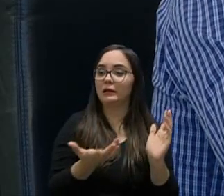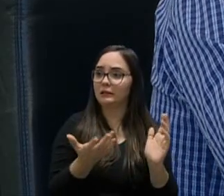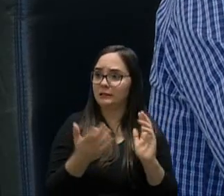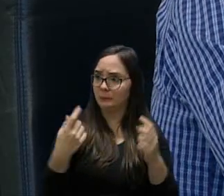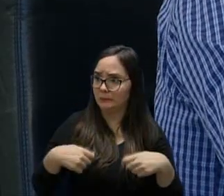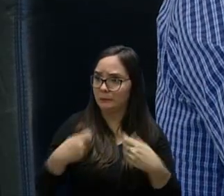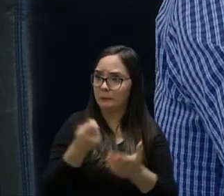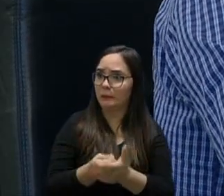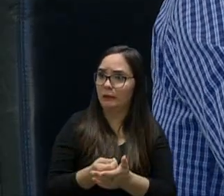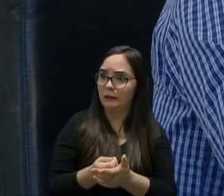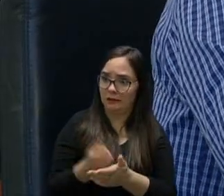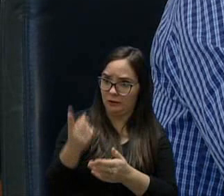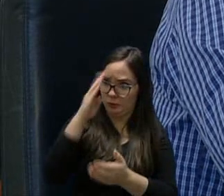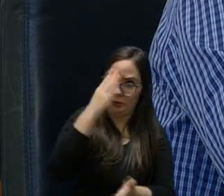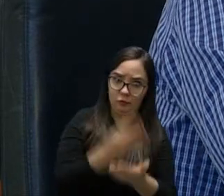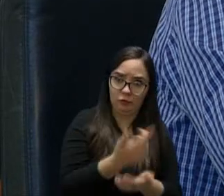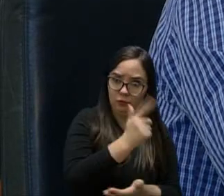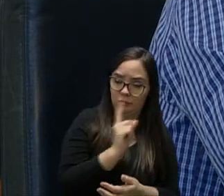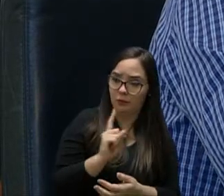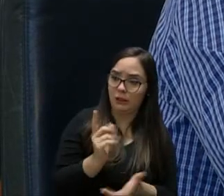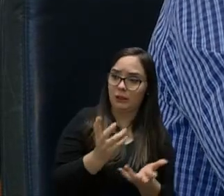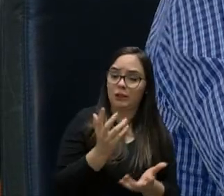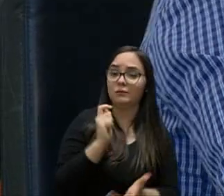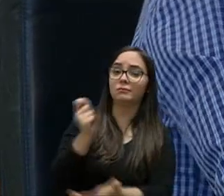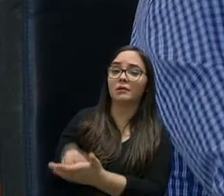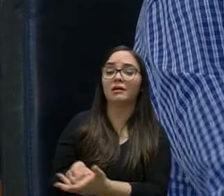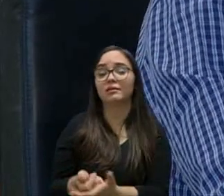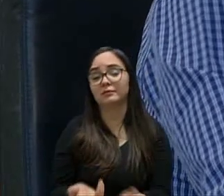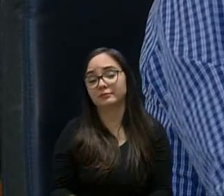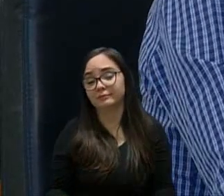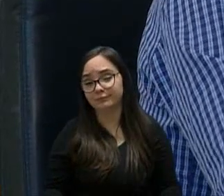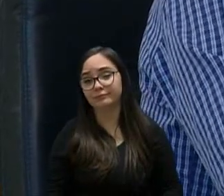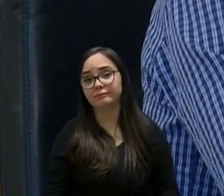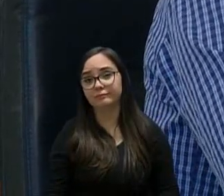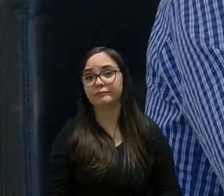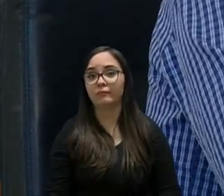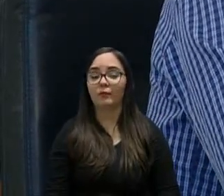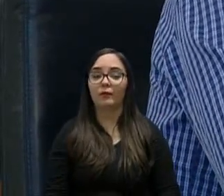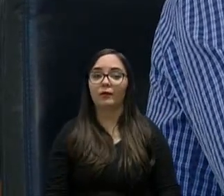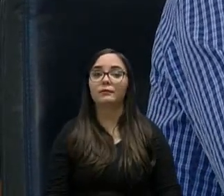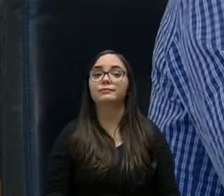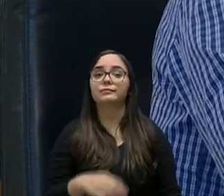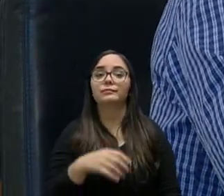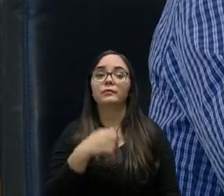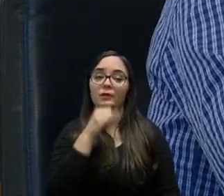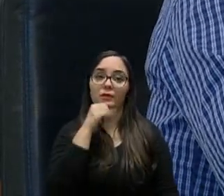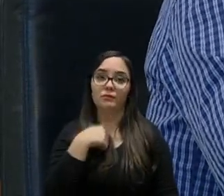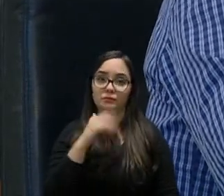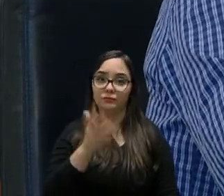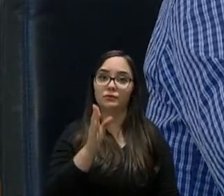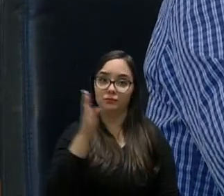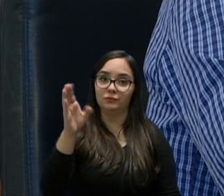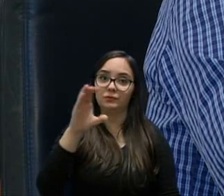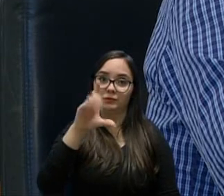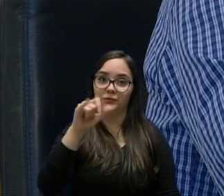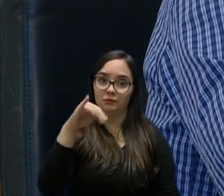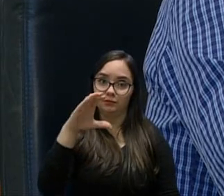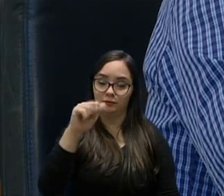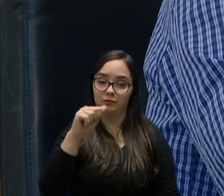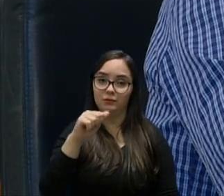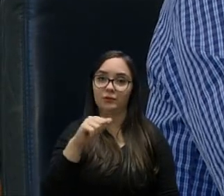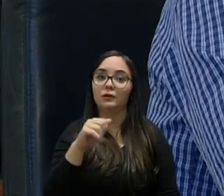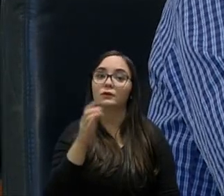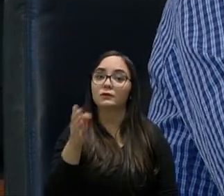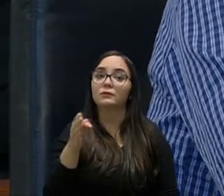e eu vim inclusive a atendente da clínica instrumentadora dizer olha se a senhora não